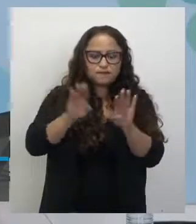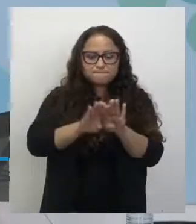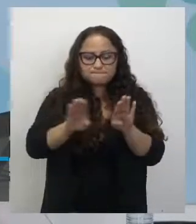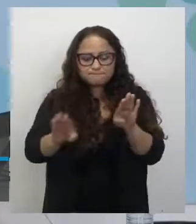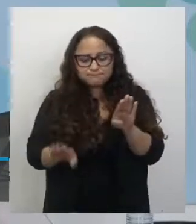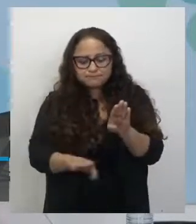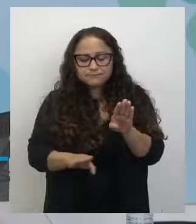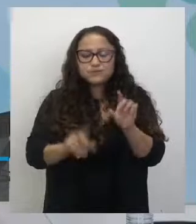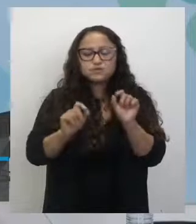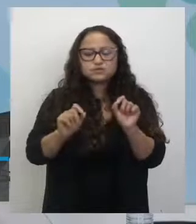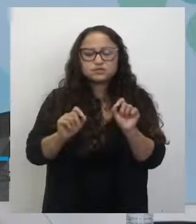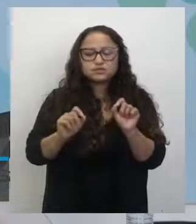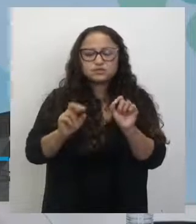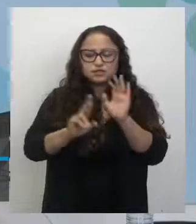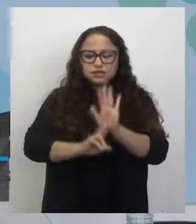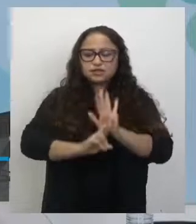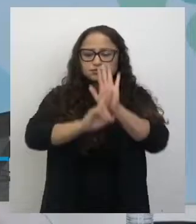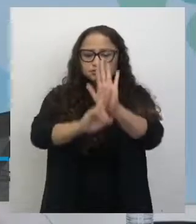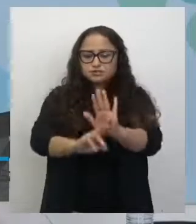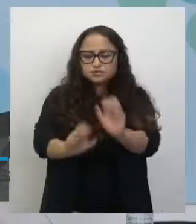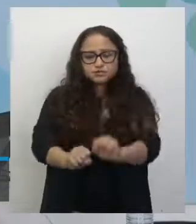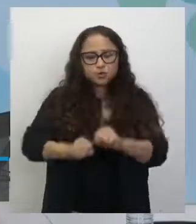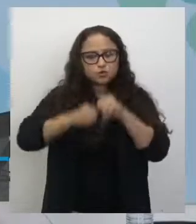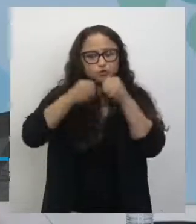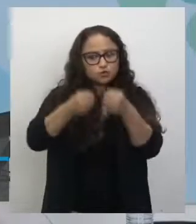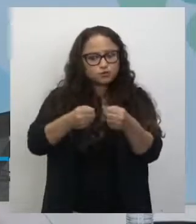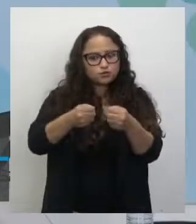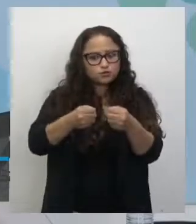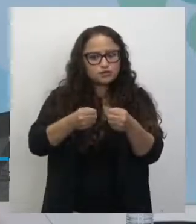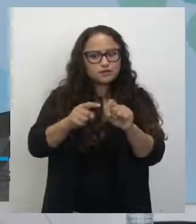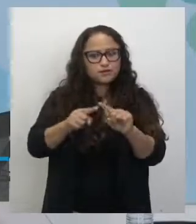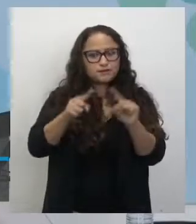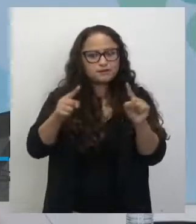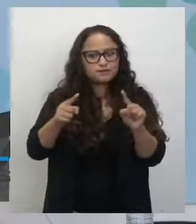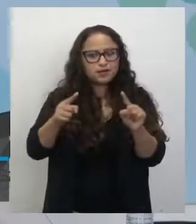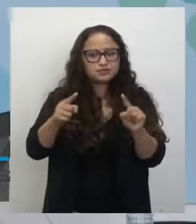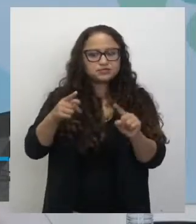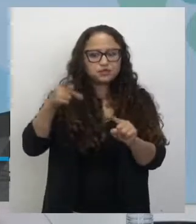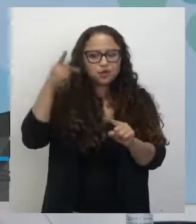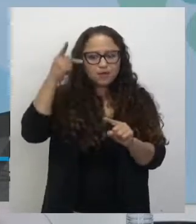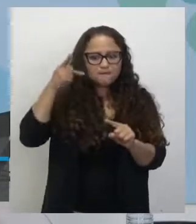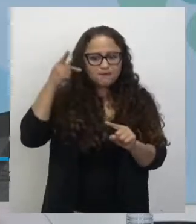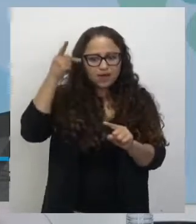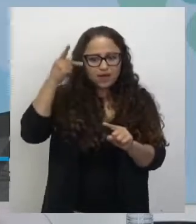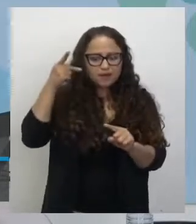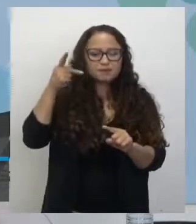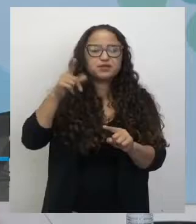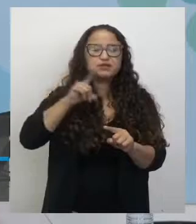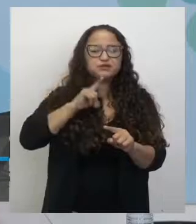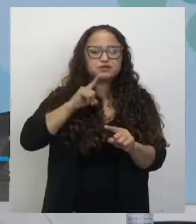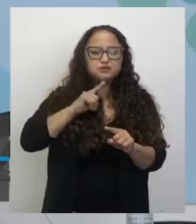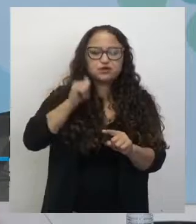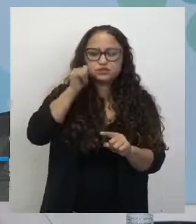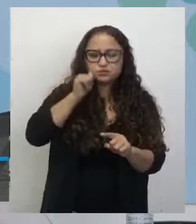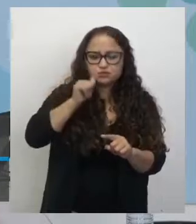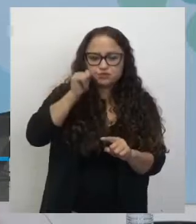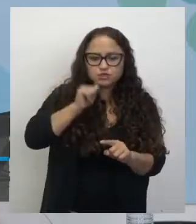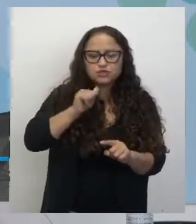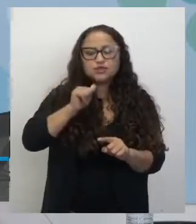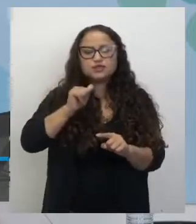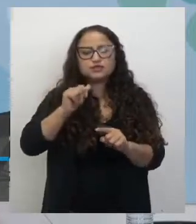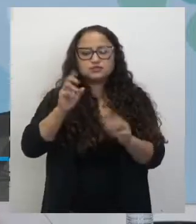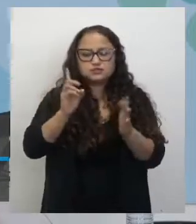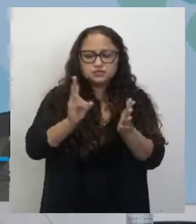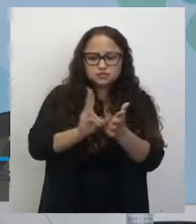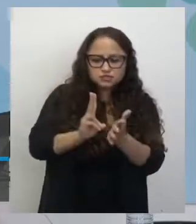na representação do poder, né? Então, no parlamento, as mulheres, os indígenas, a população negra,